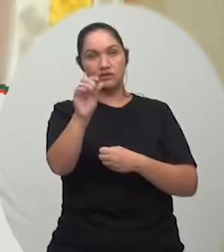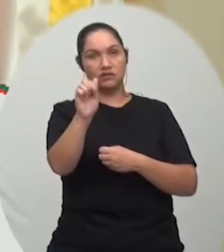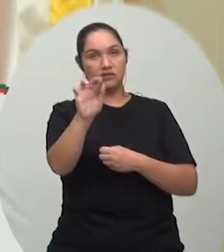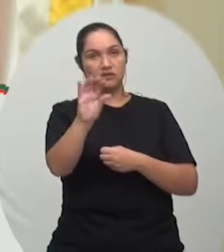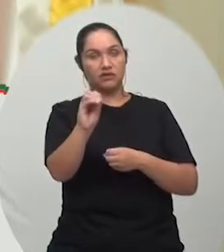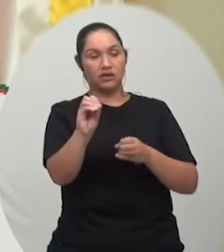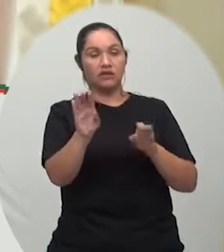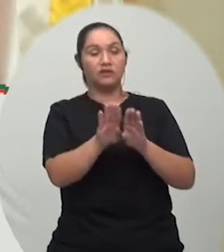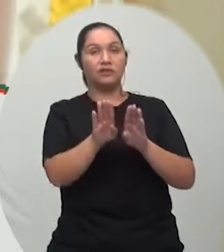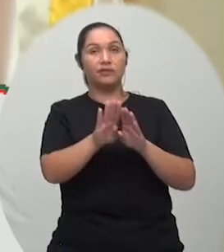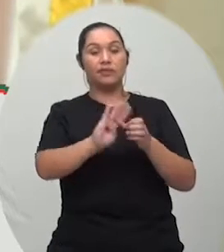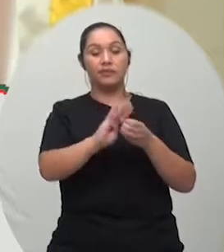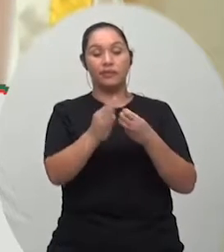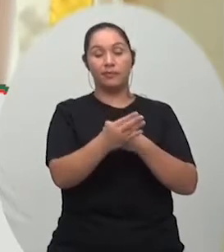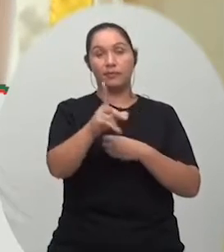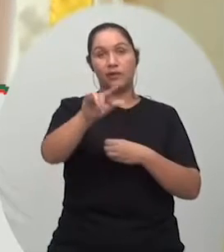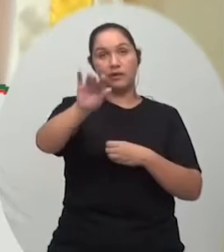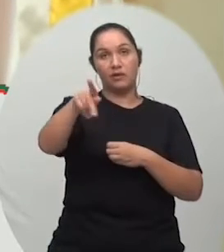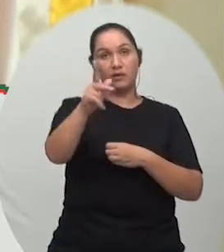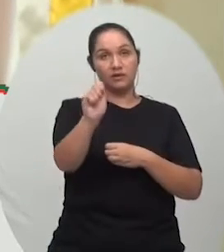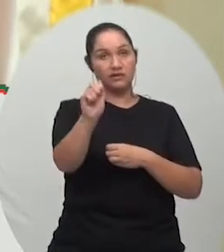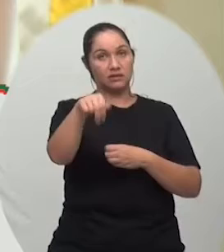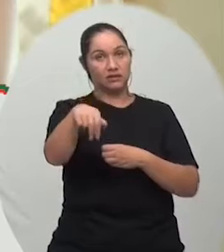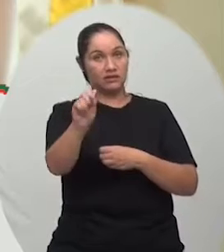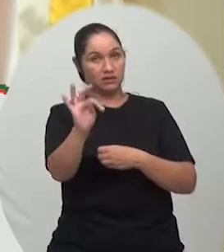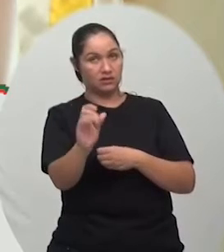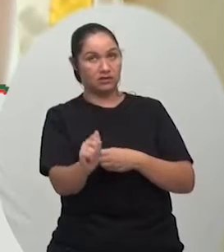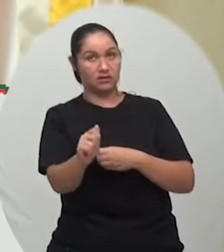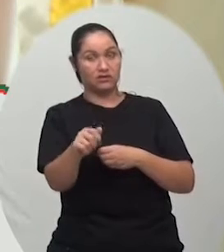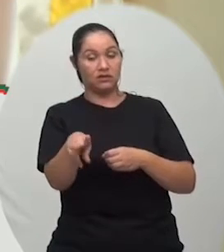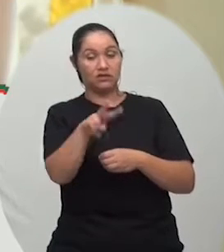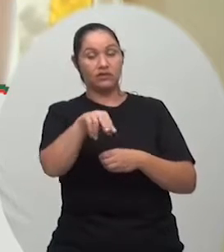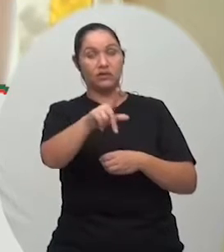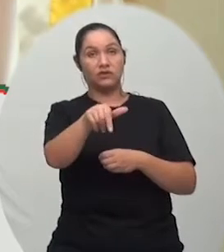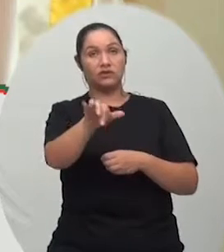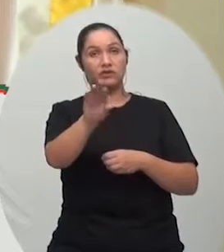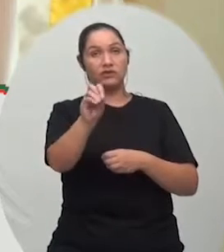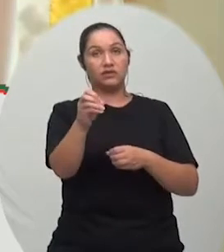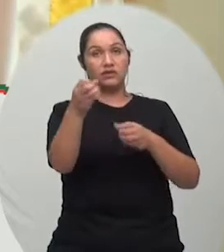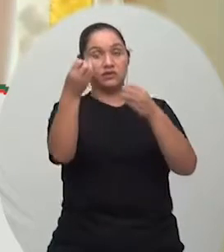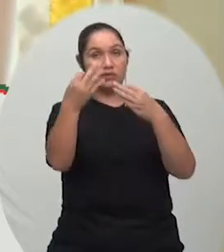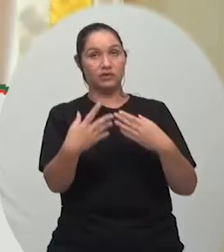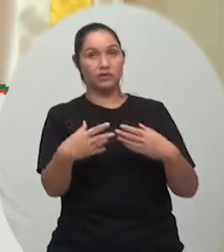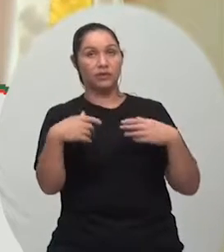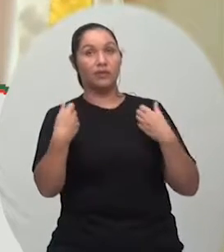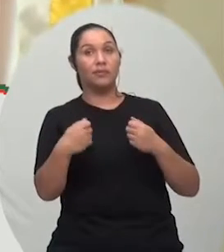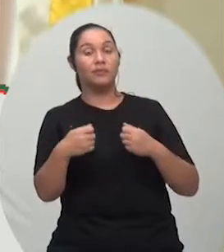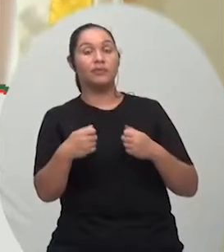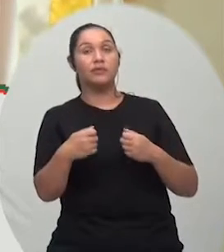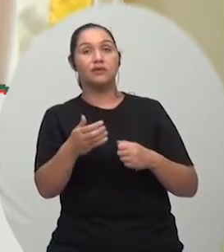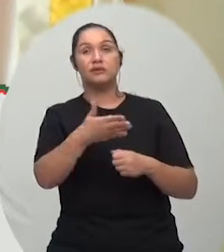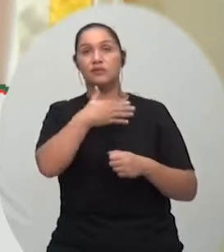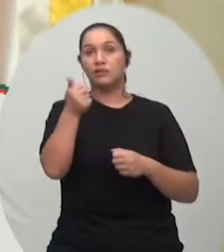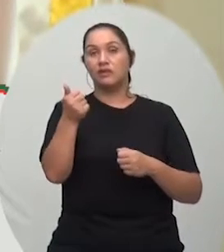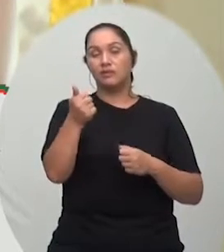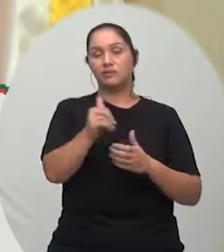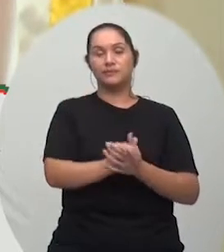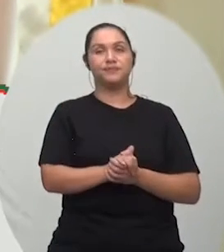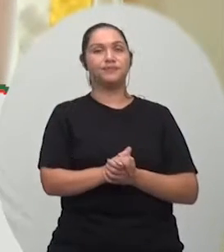citou anteriormente, lá naquele caso precisa ter um aumento do dreno para poder ter uma maior vazão da